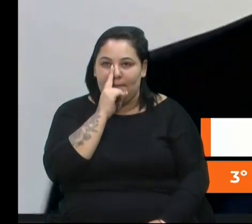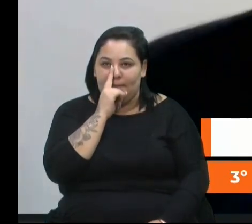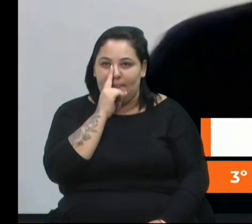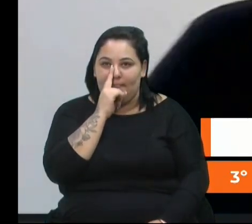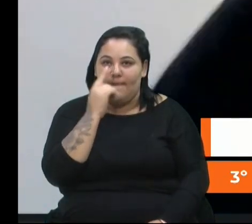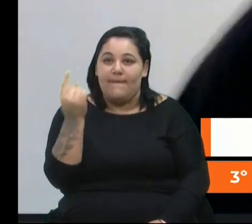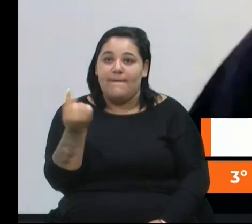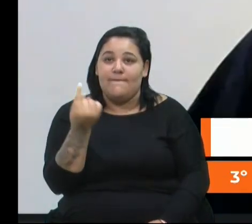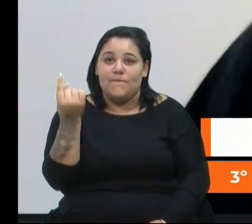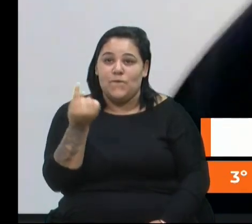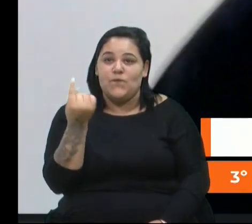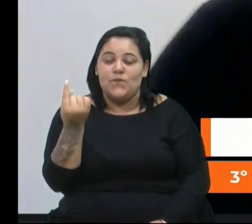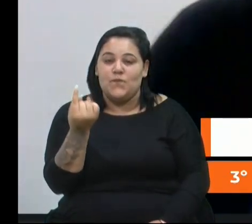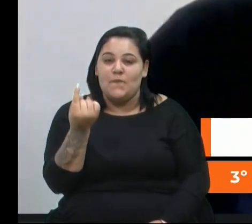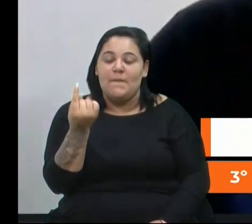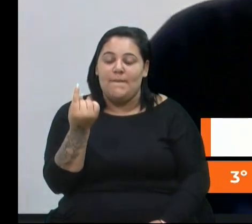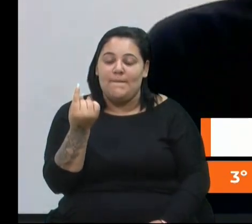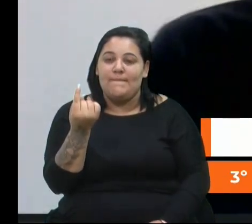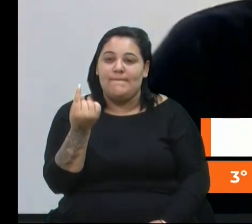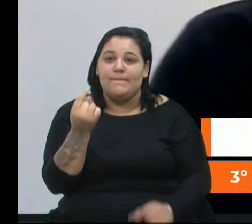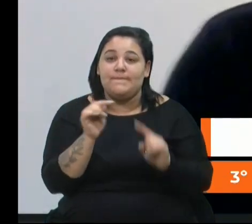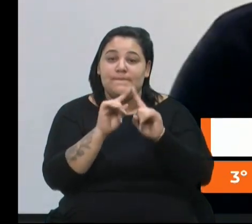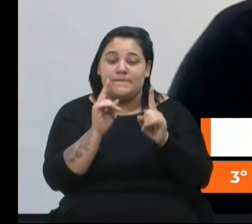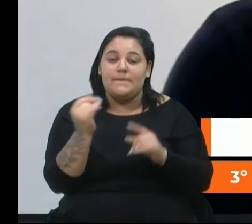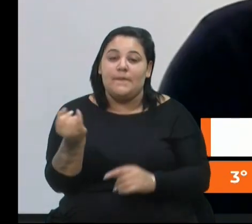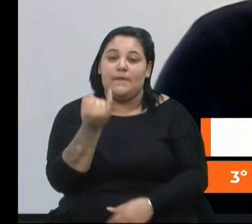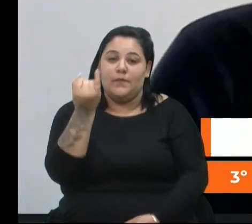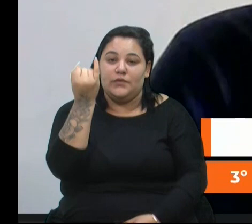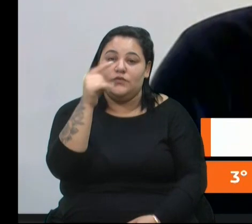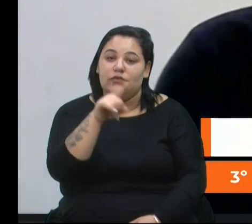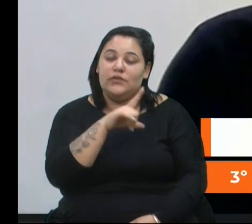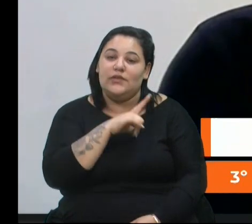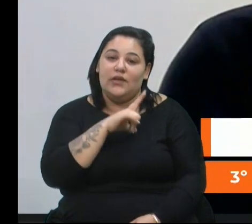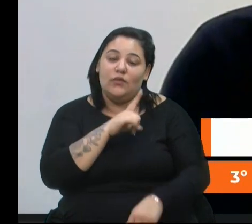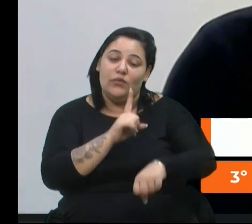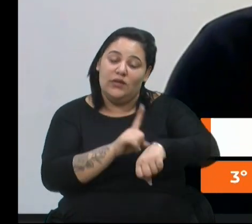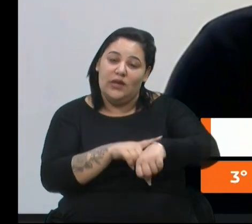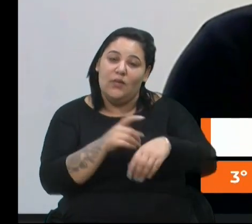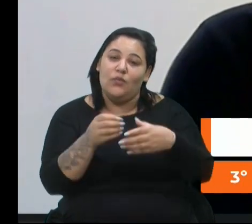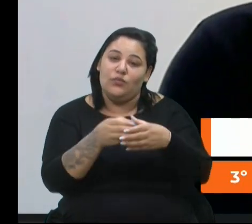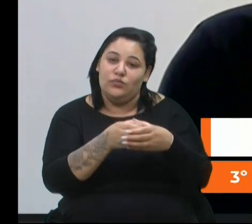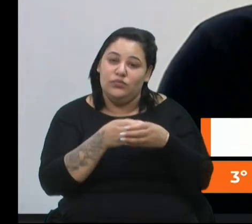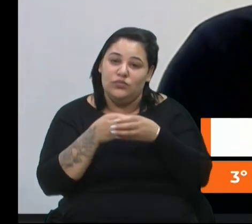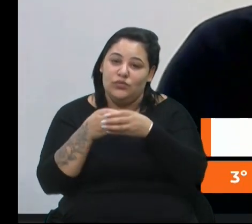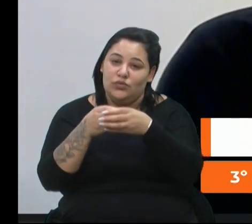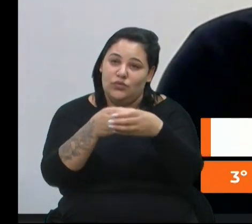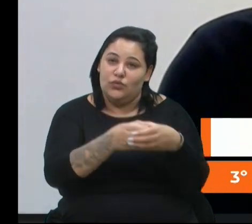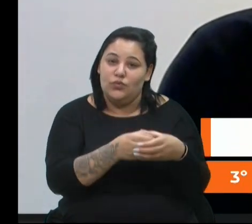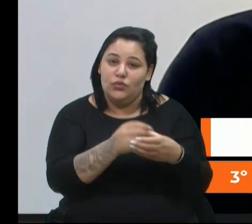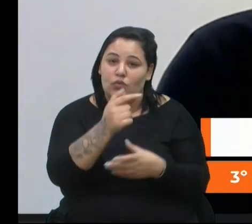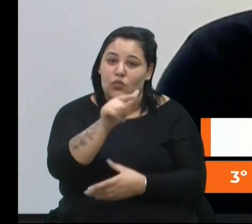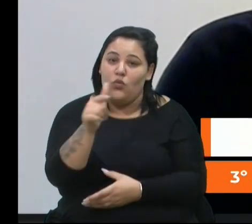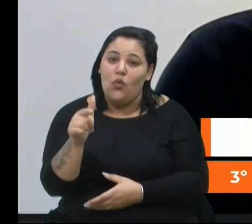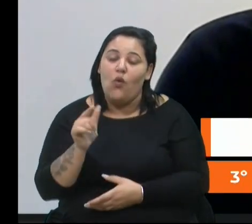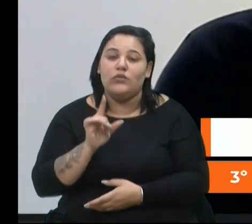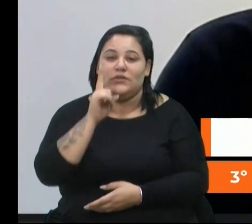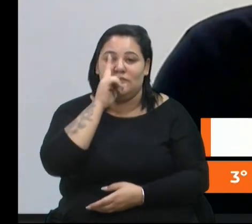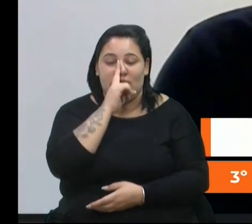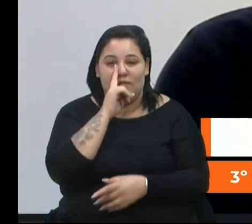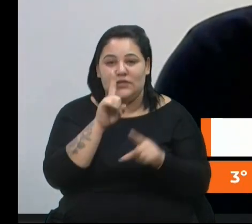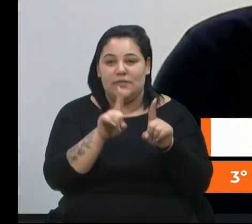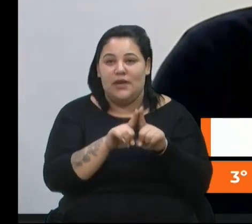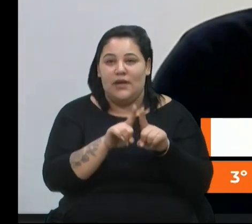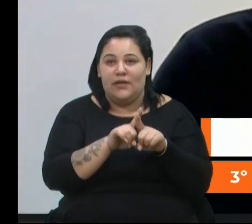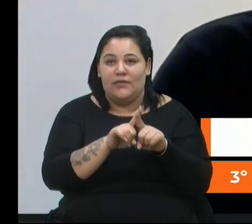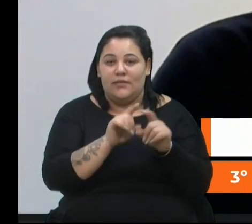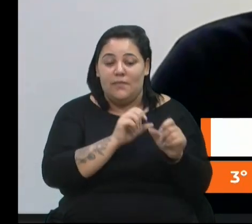individual, intransferível, mas é importante que você tenha também um momento coletivo com outras mães